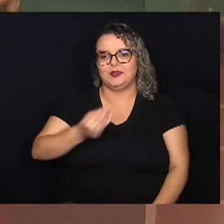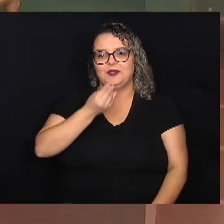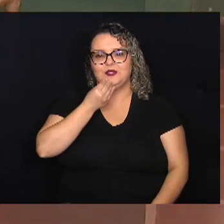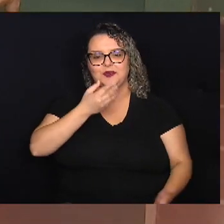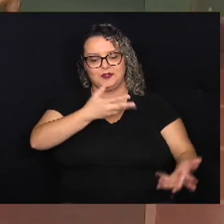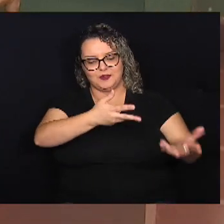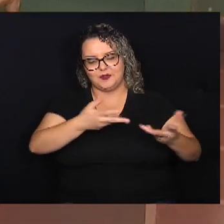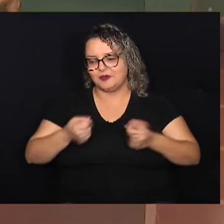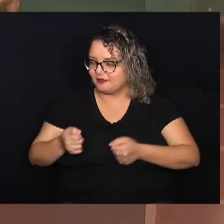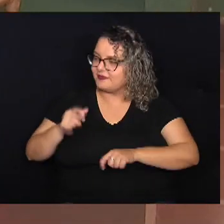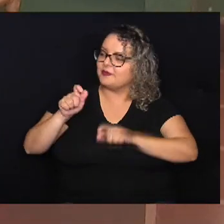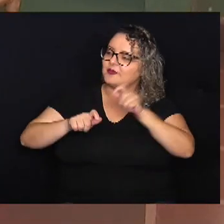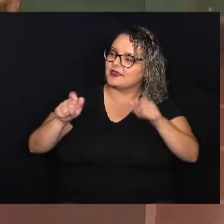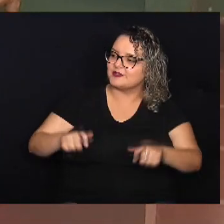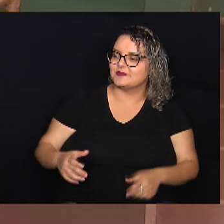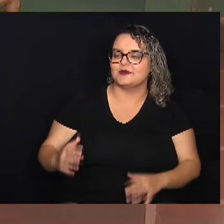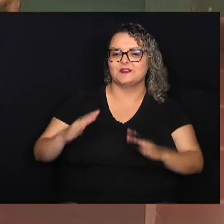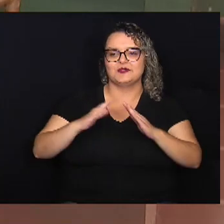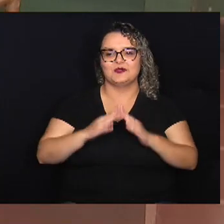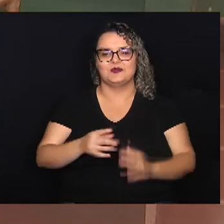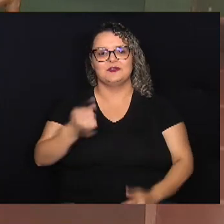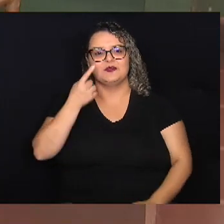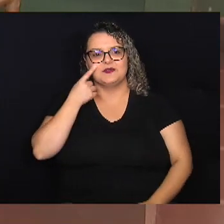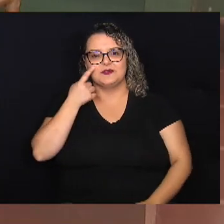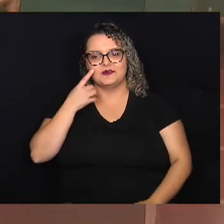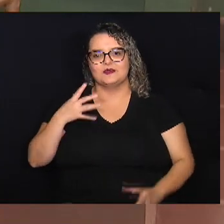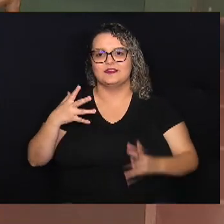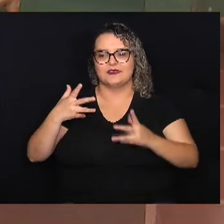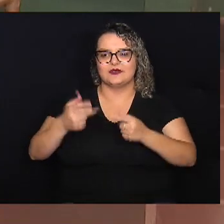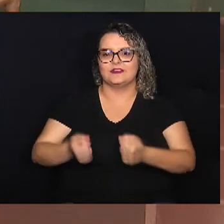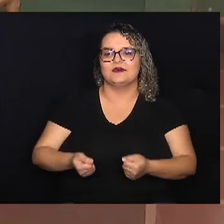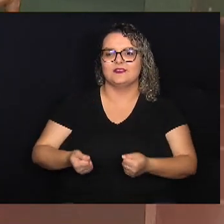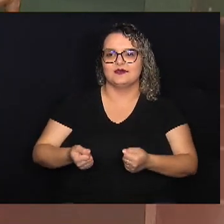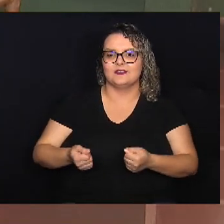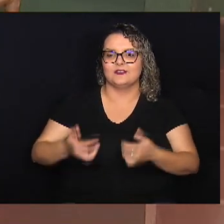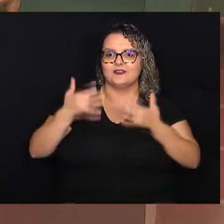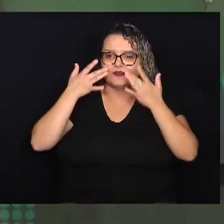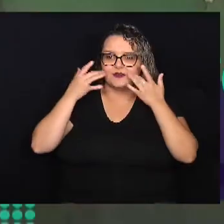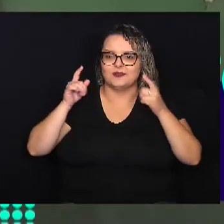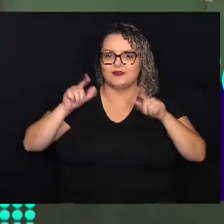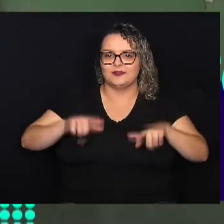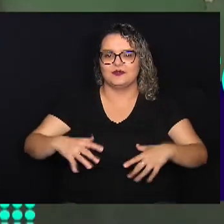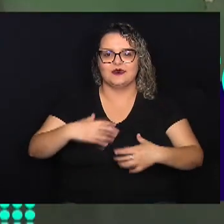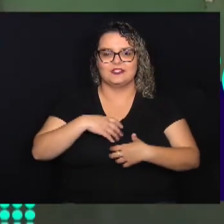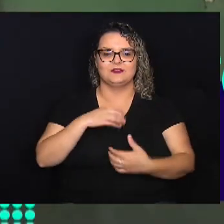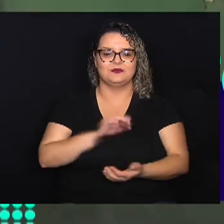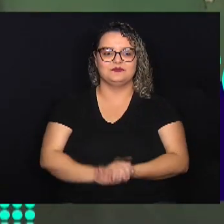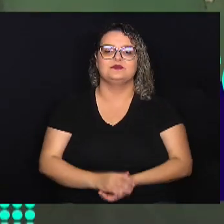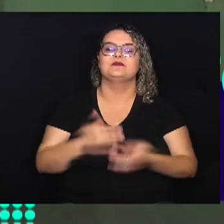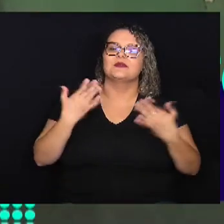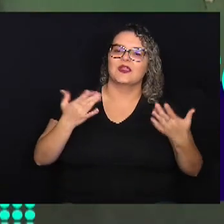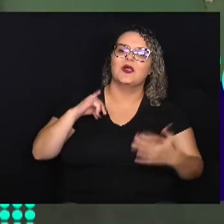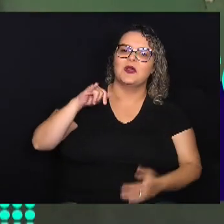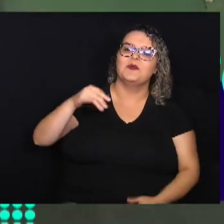convida o pessoal de casa para vir assistir toda essa cena do Lugar Sentido. Então, aproveitar para convidar todas